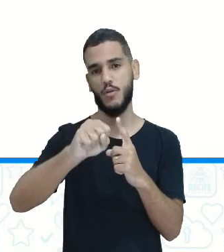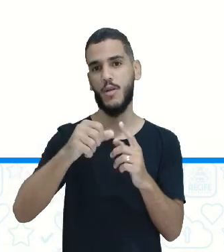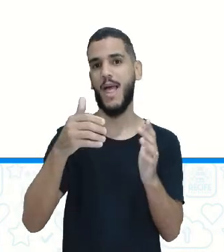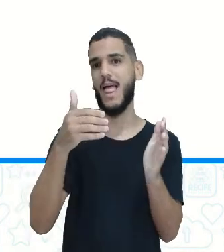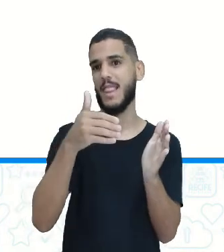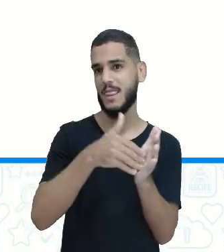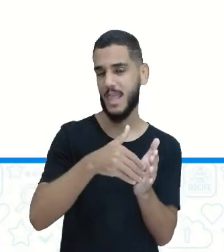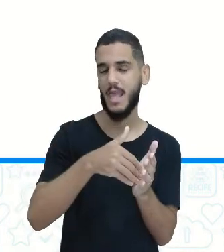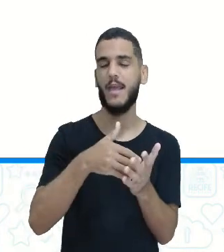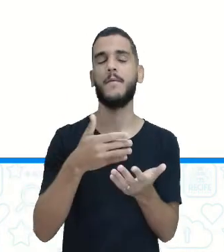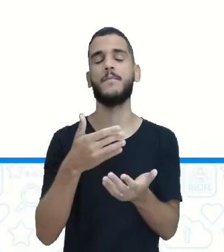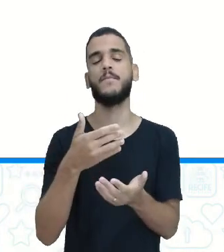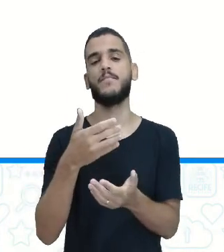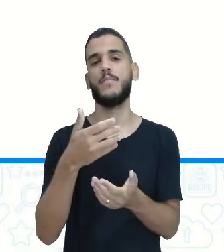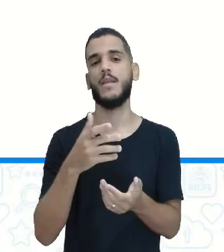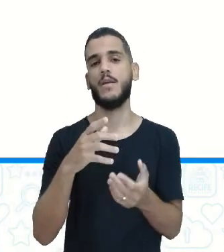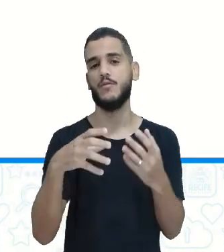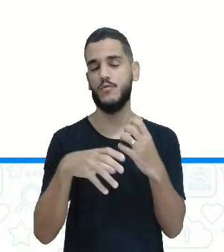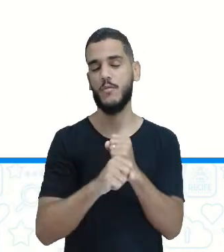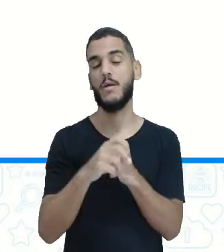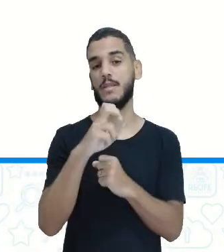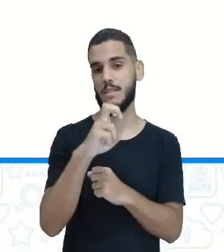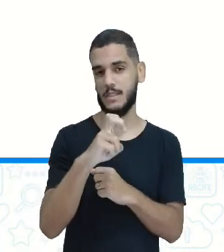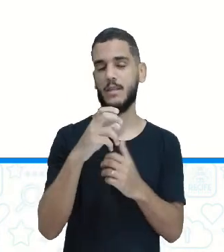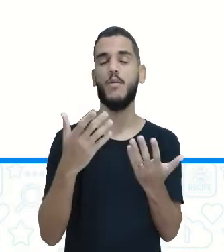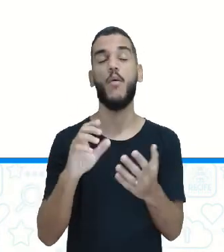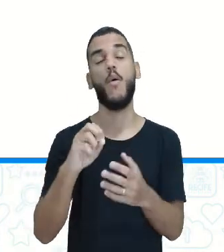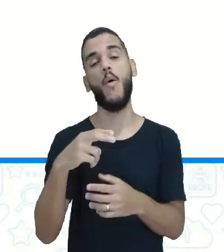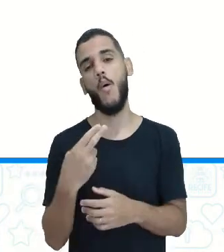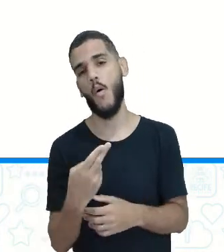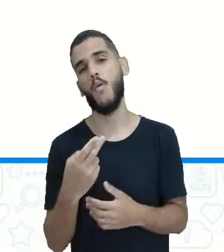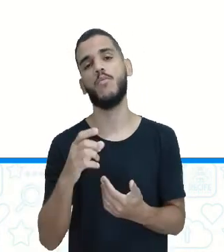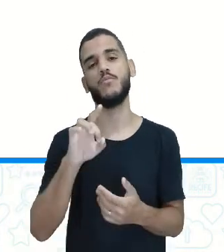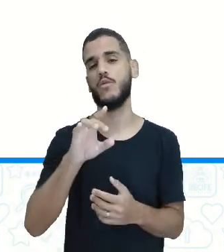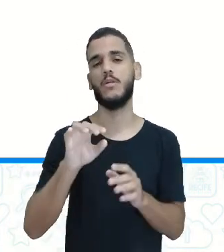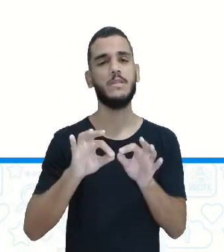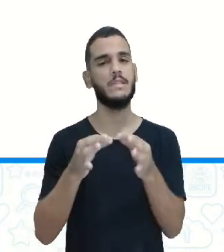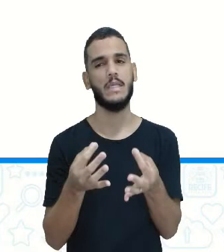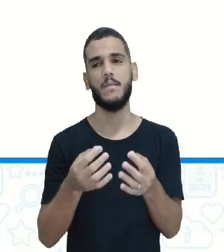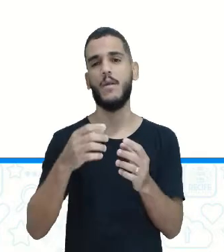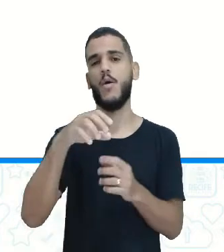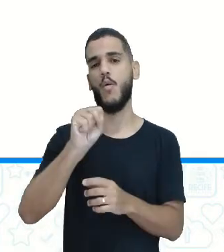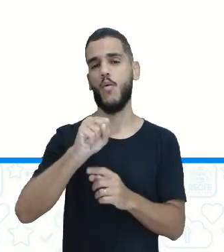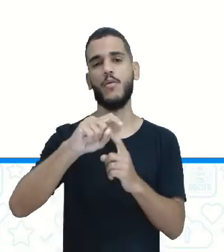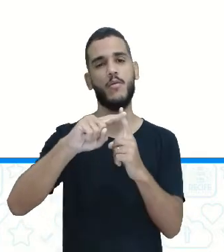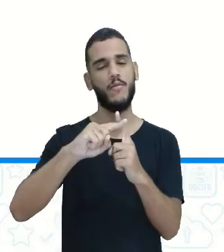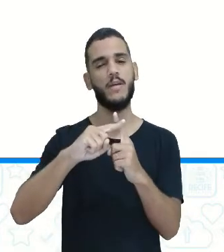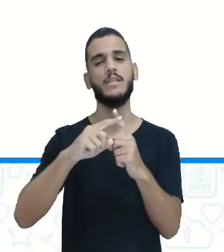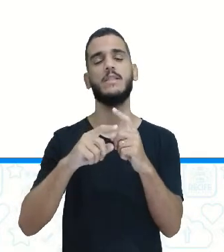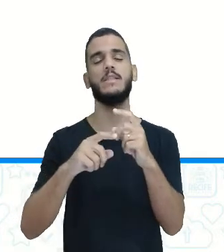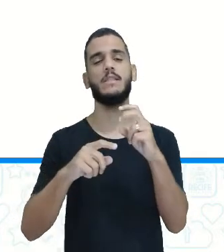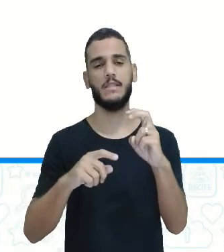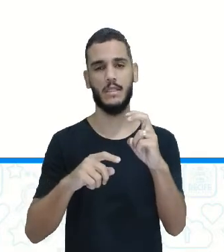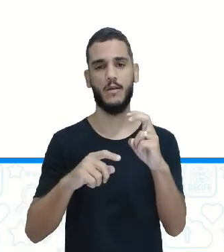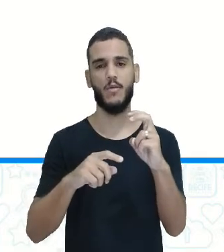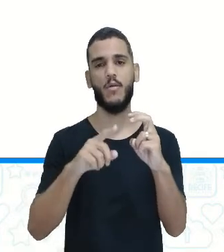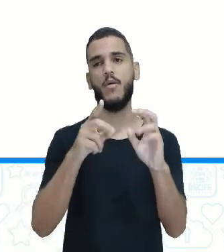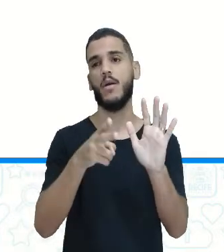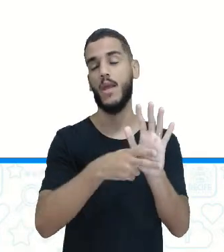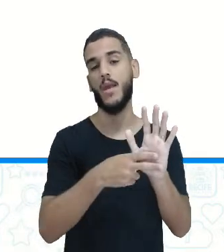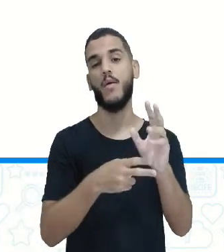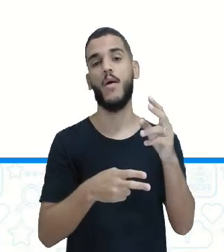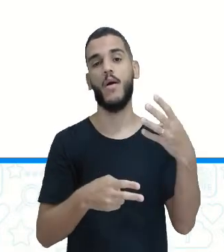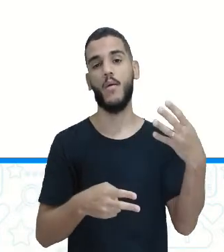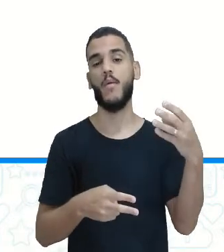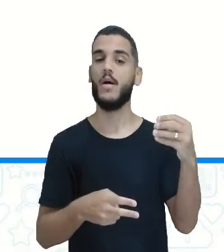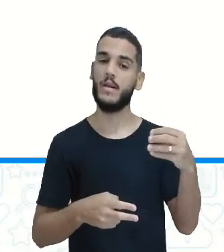você faz uma multiplicação, 8 vezes 5, porque são 8 livros em 5 prateleiras.